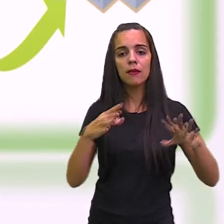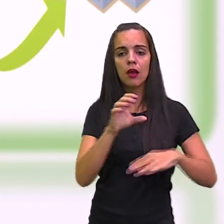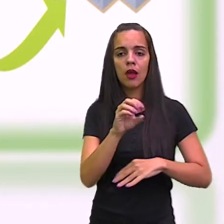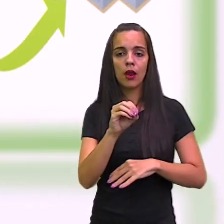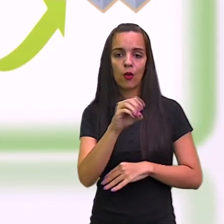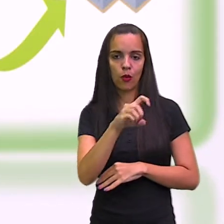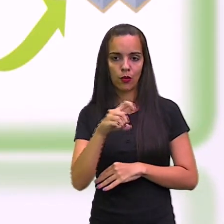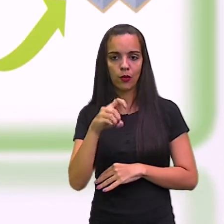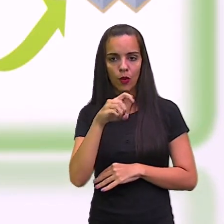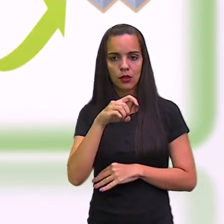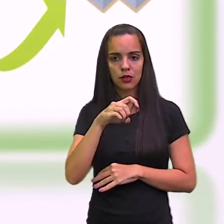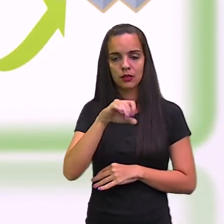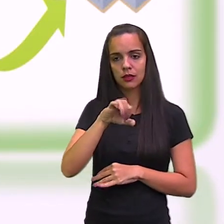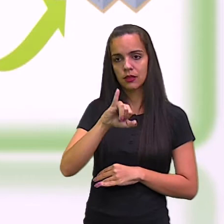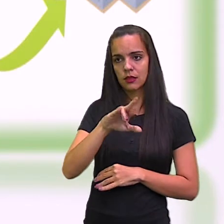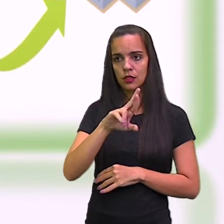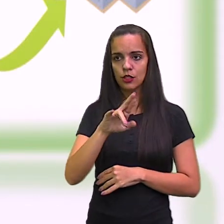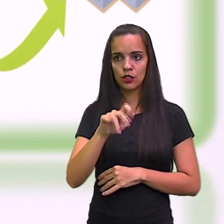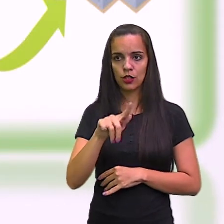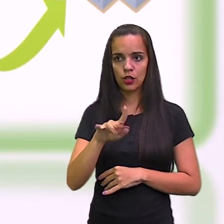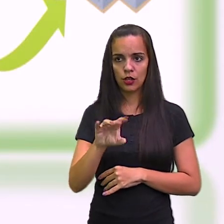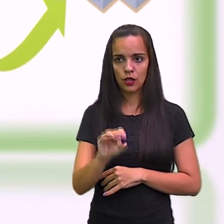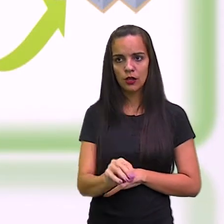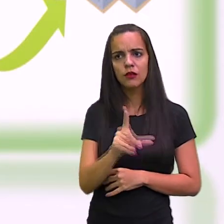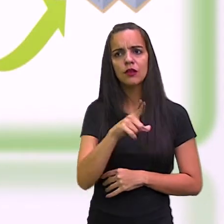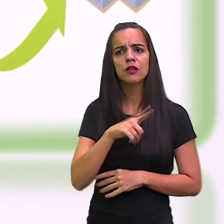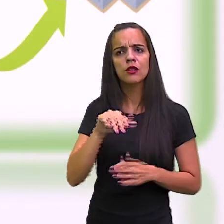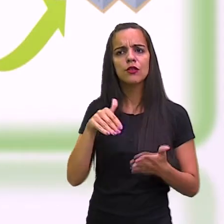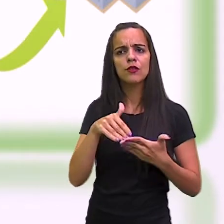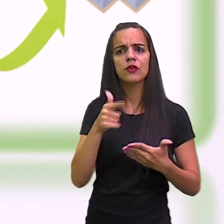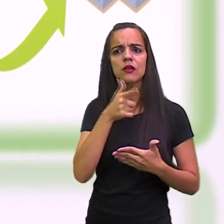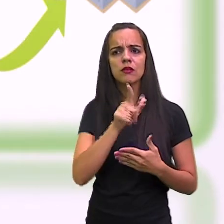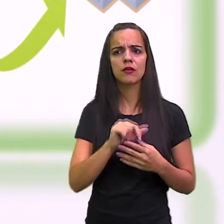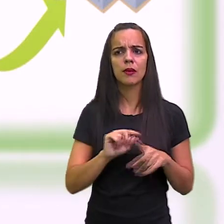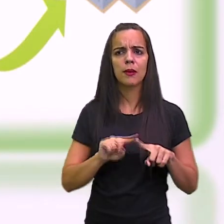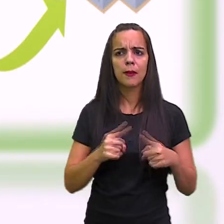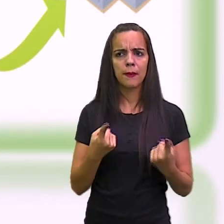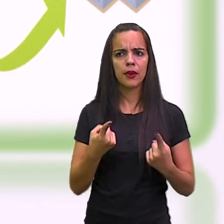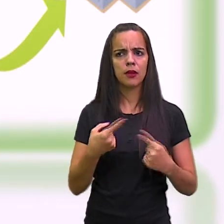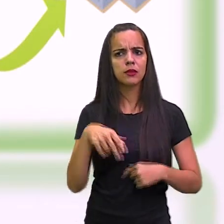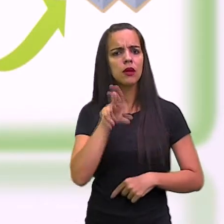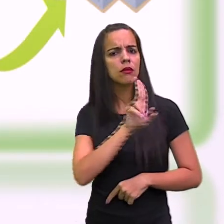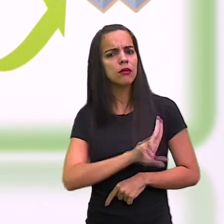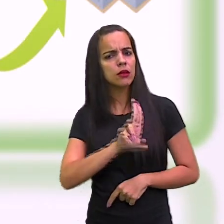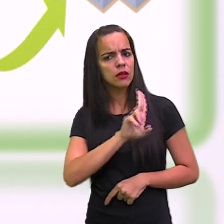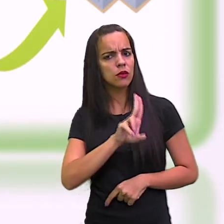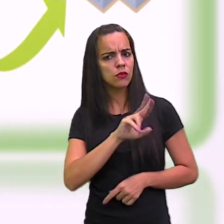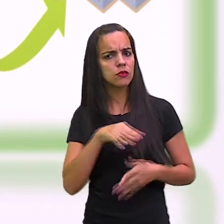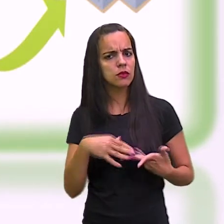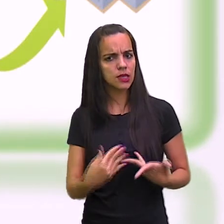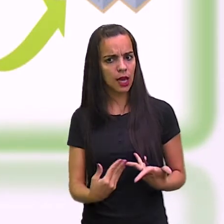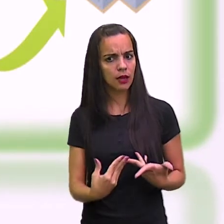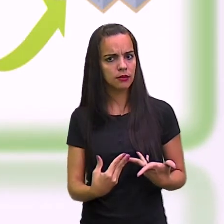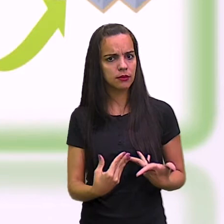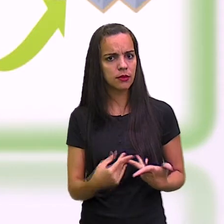Você pode estar se perguntando, mas afinal, o que é usado para produzir a biomassa?